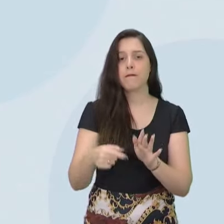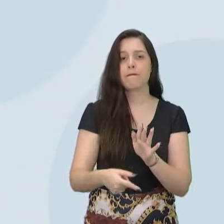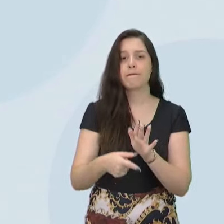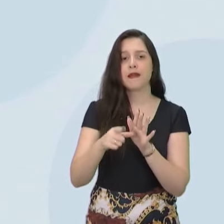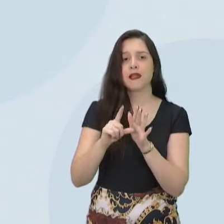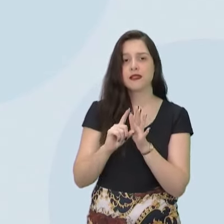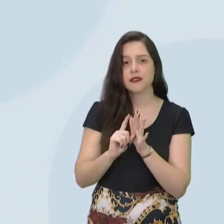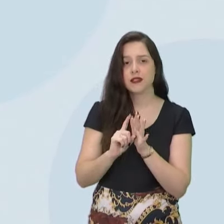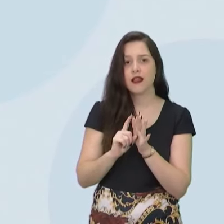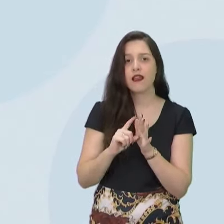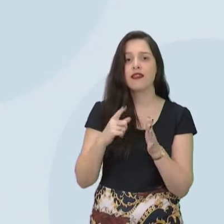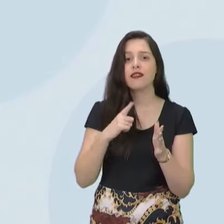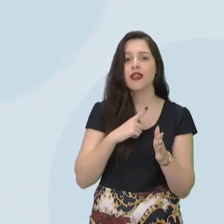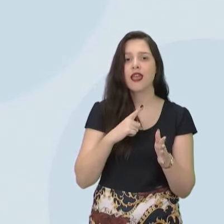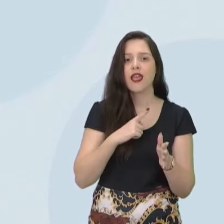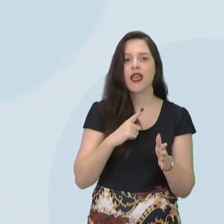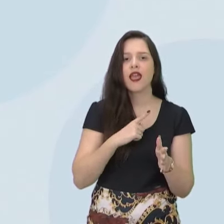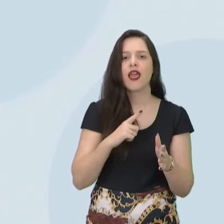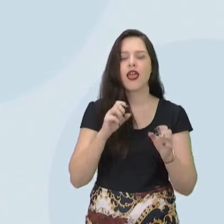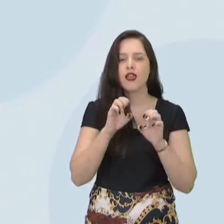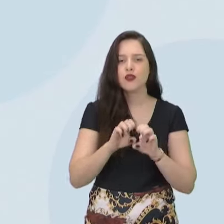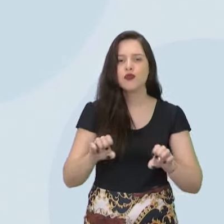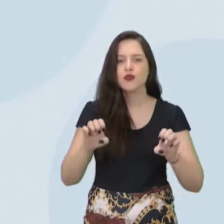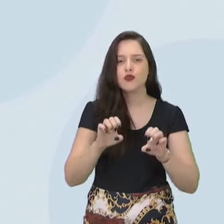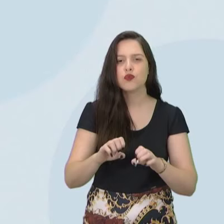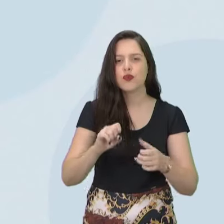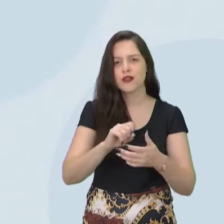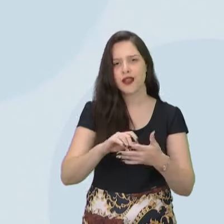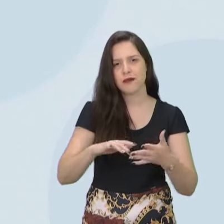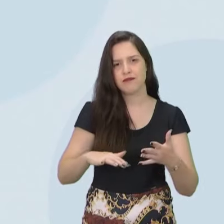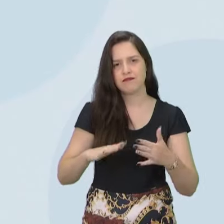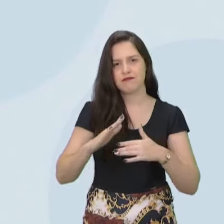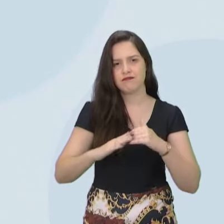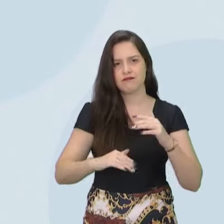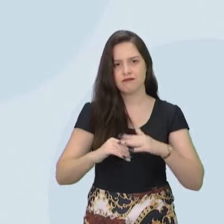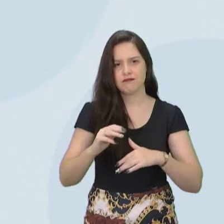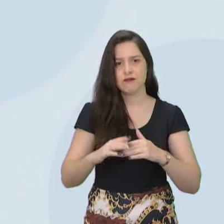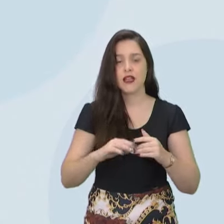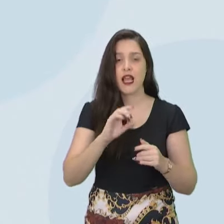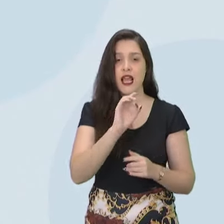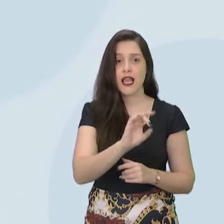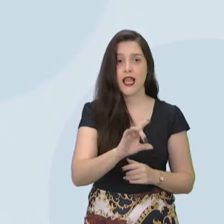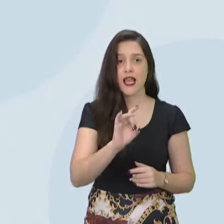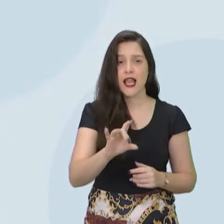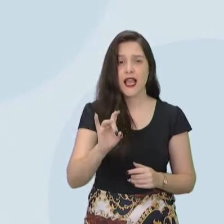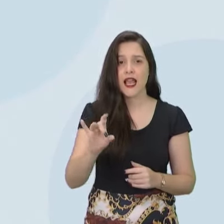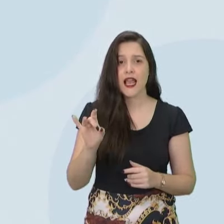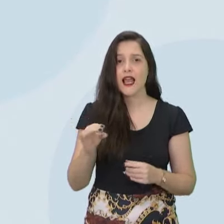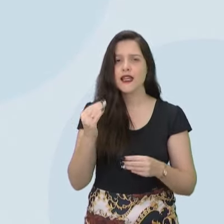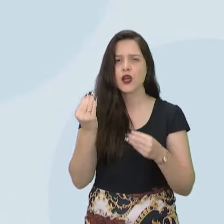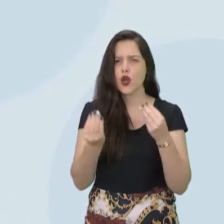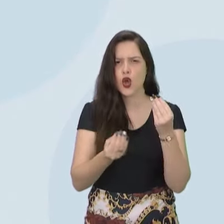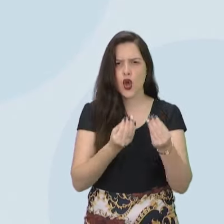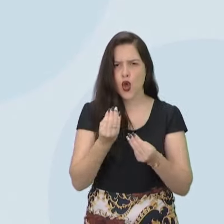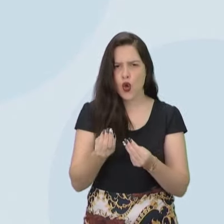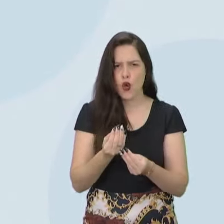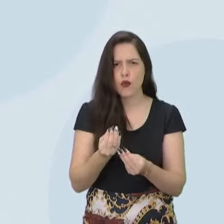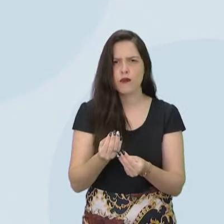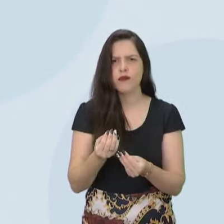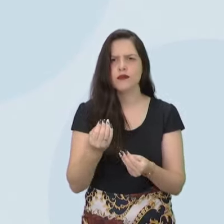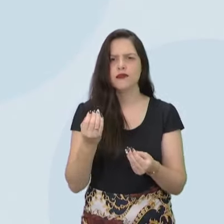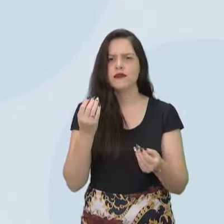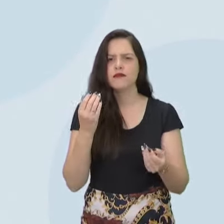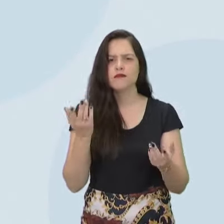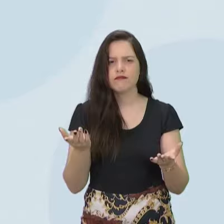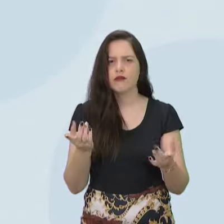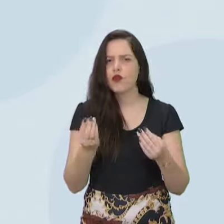gente tem aí a estrutura dessas habilidades. No próximo slide, a gente vai ver que cada habilidade tem esse código. Como é que a gente